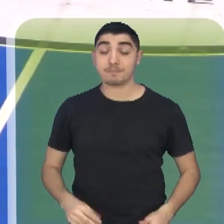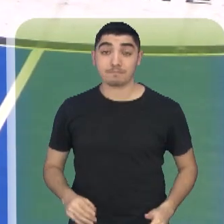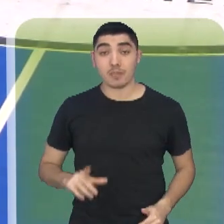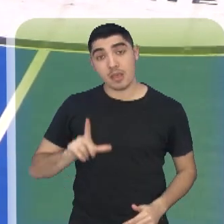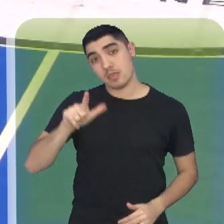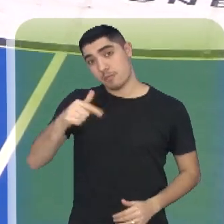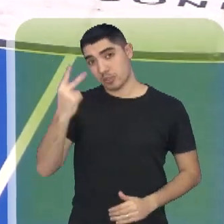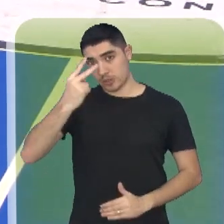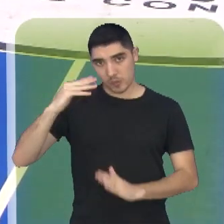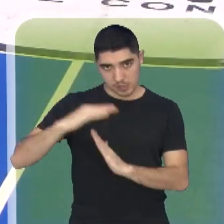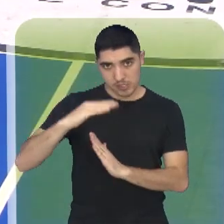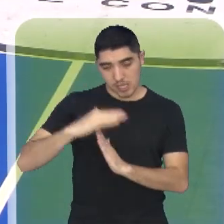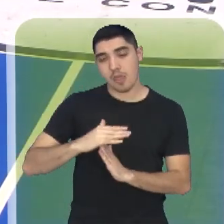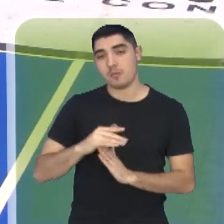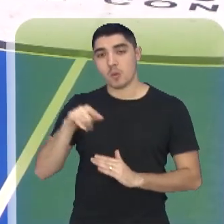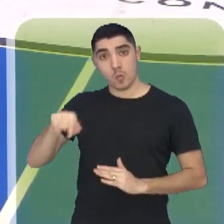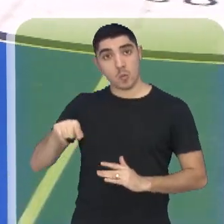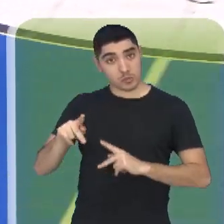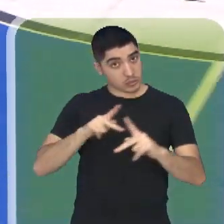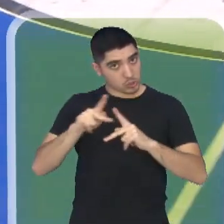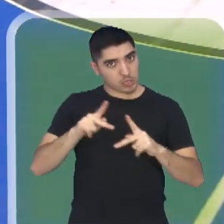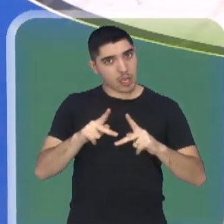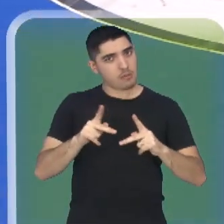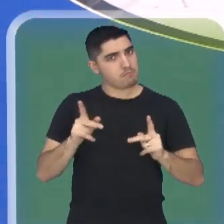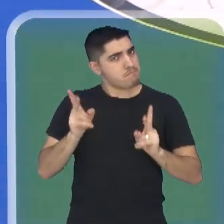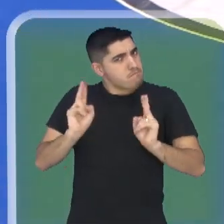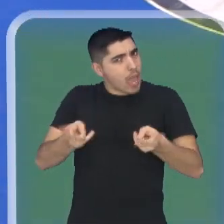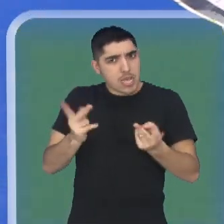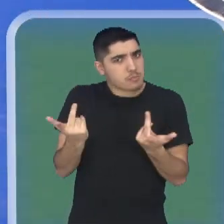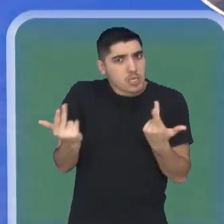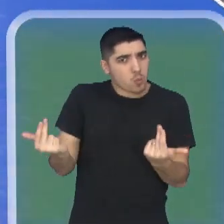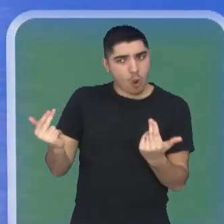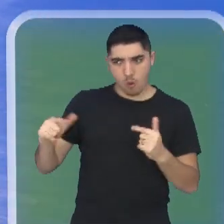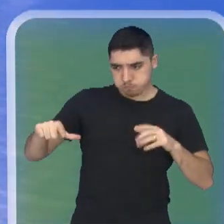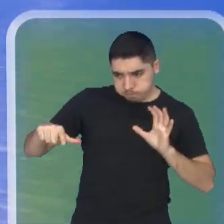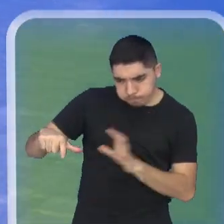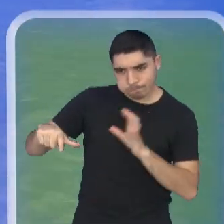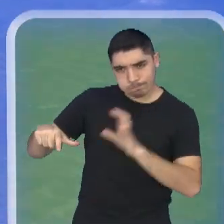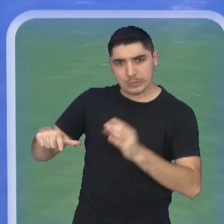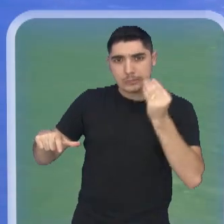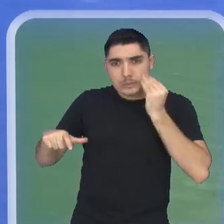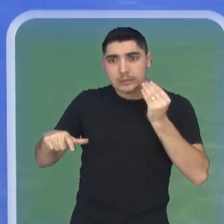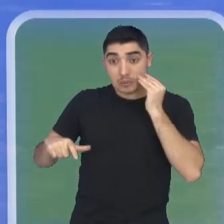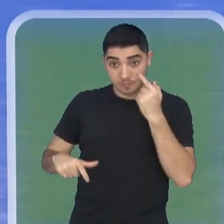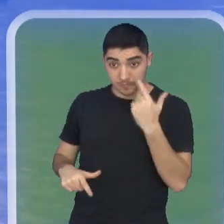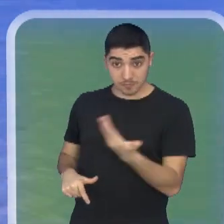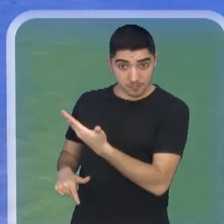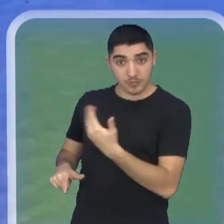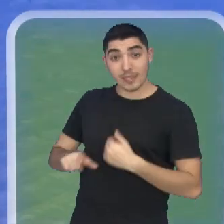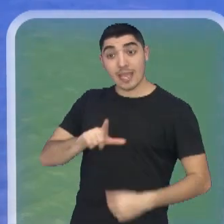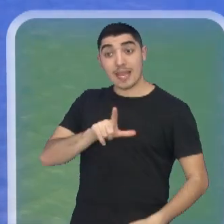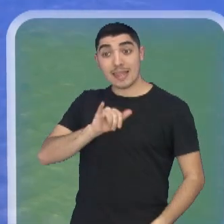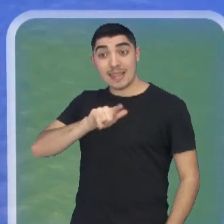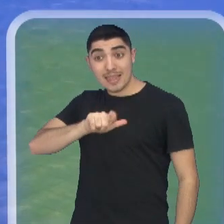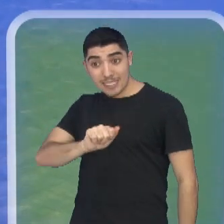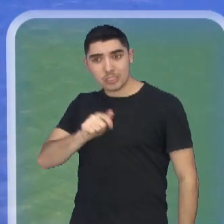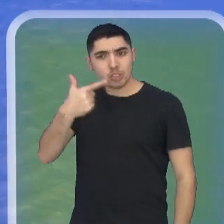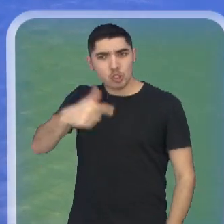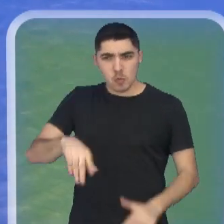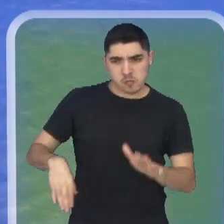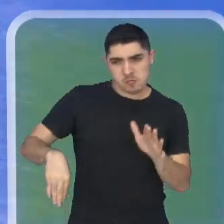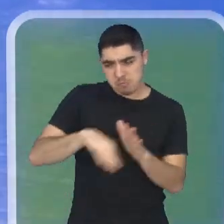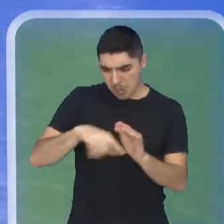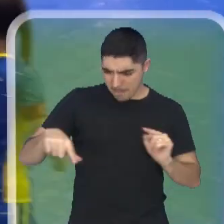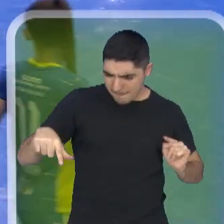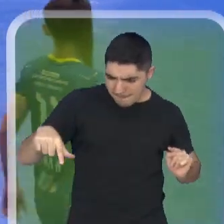volta do intervalo, o São José começou com a mesma pressão da primeira etapa. Nesse chute, a Lígia parou de novo na goleira